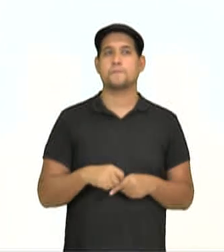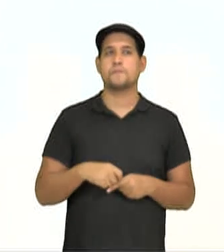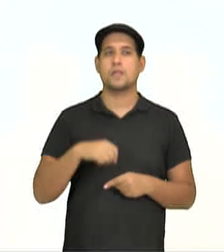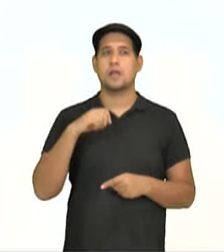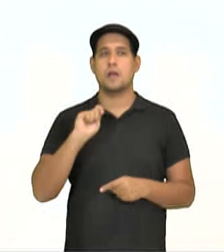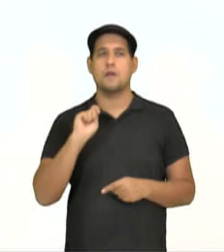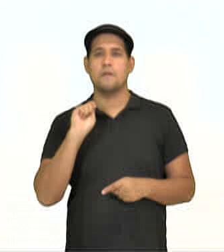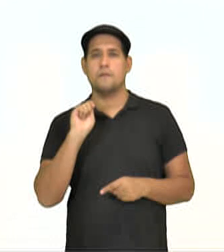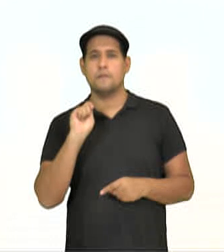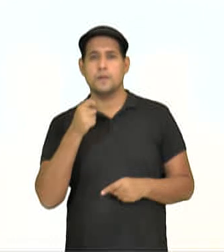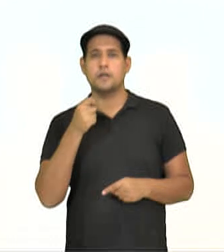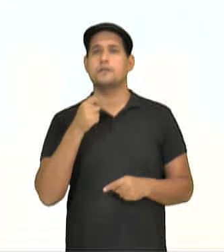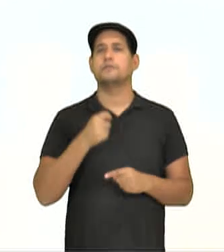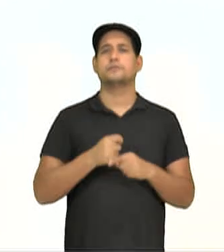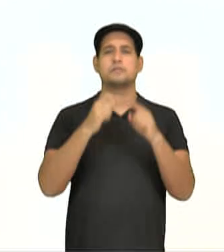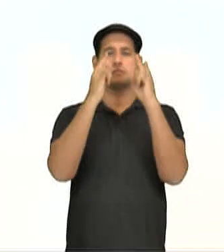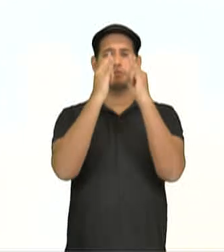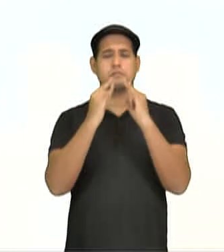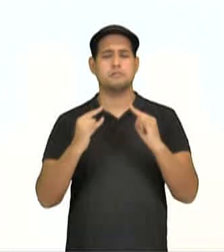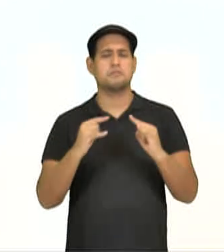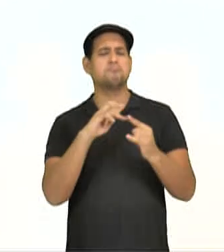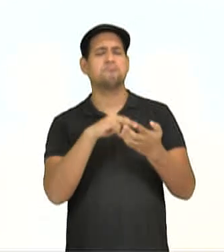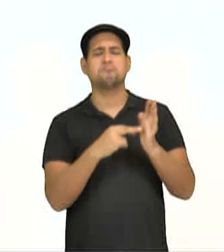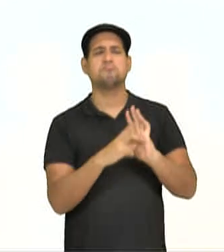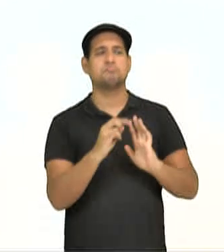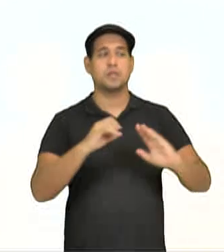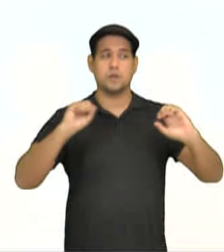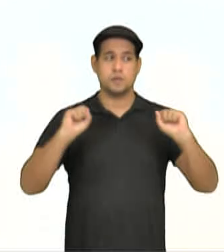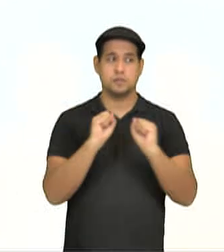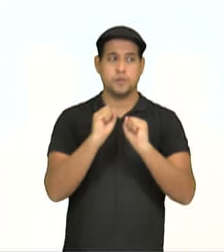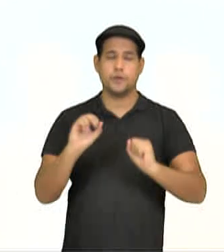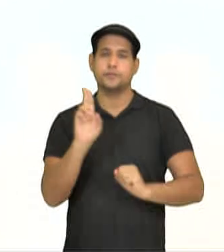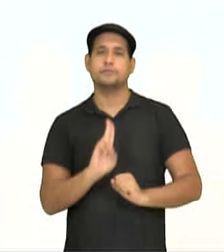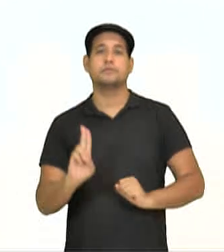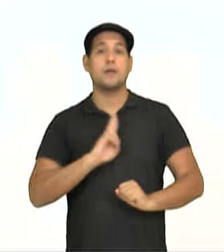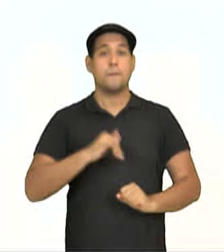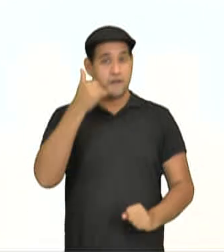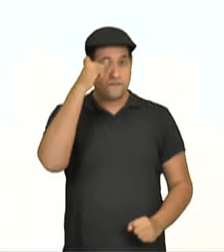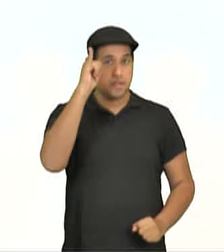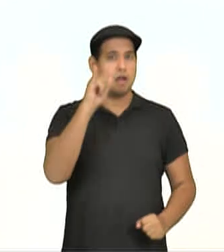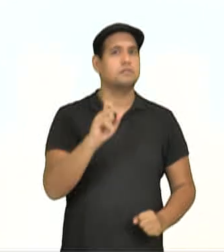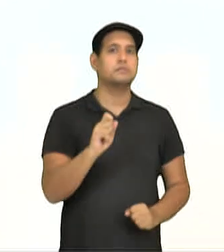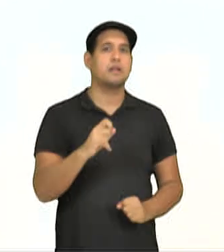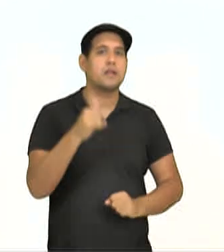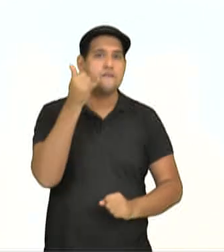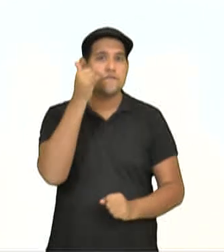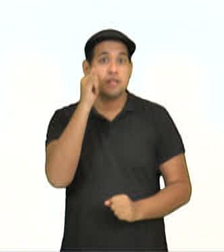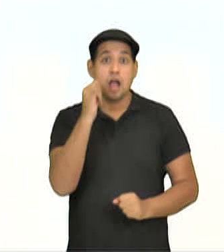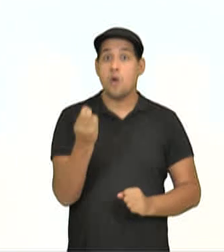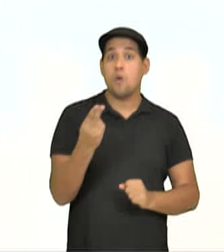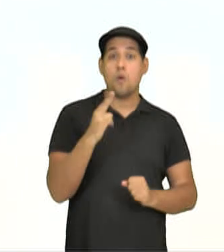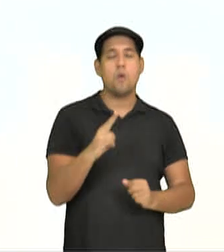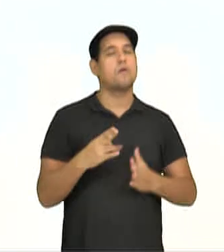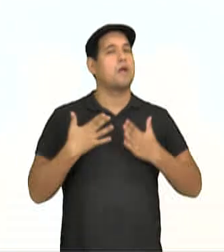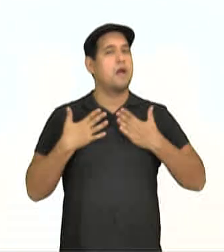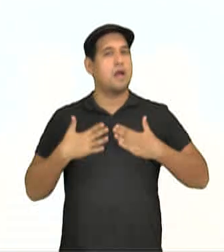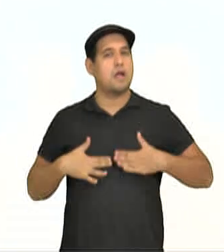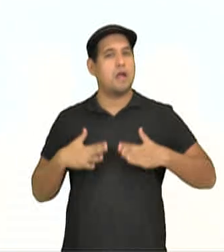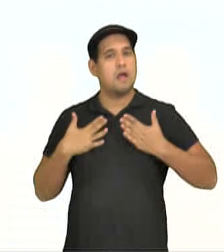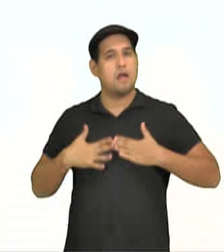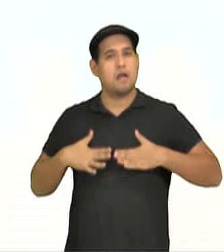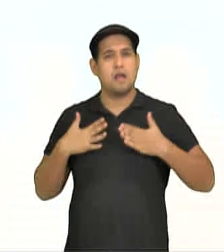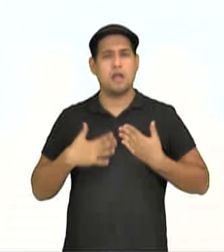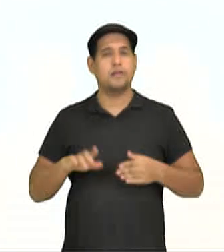O que é essa política pão e circo? O esporte era utilizado para evitar ou apaziguar, né,